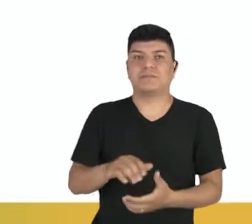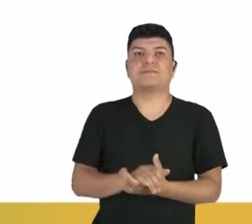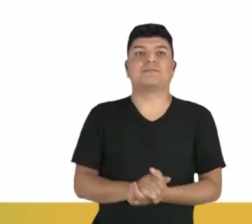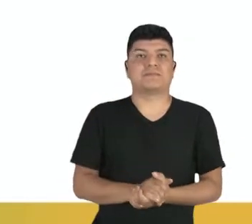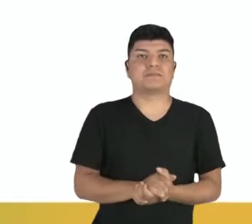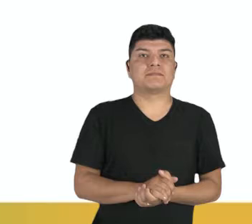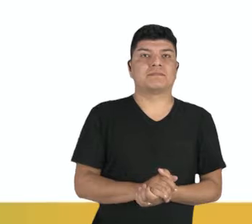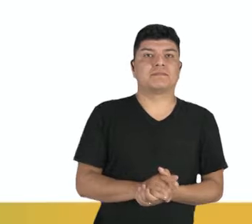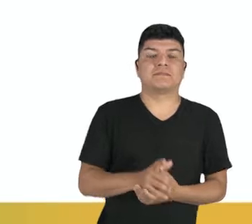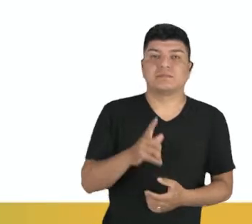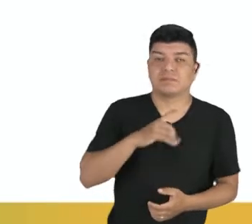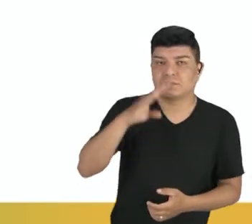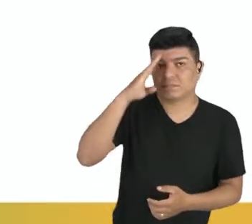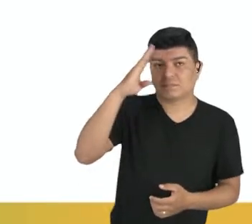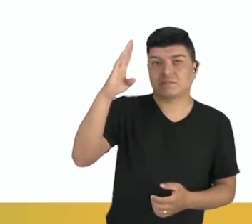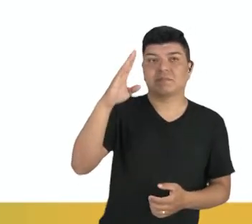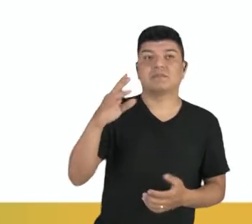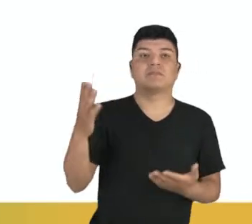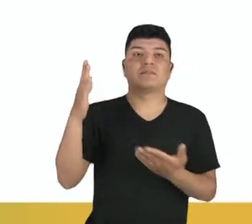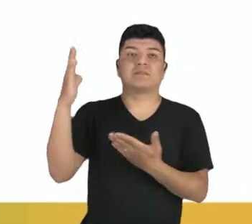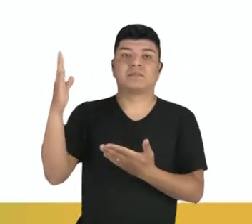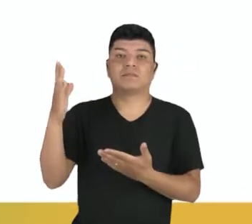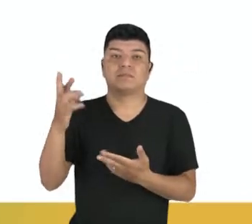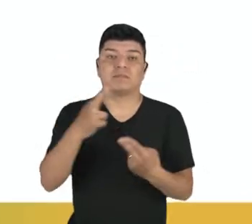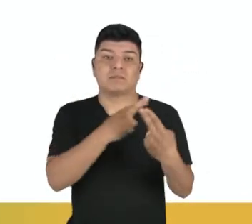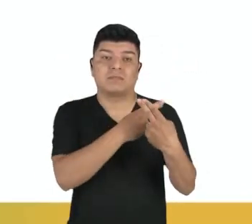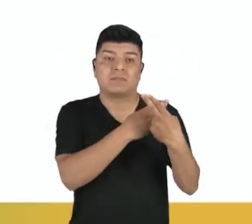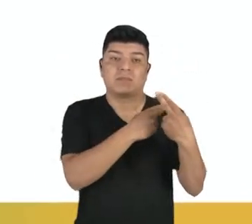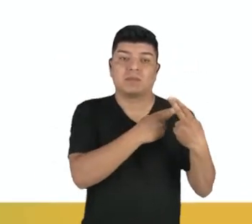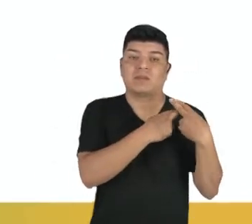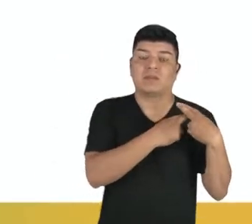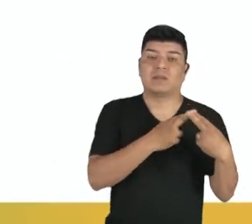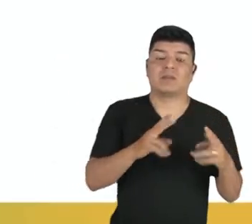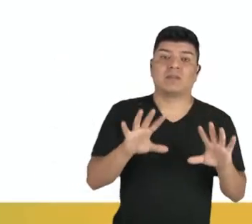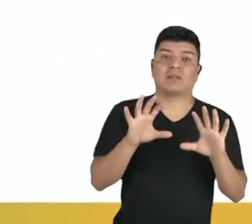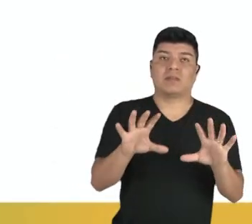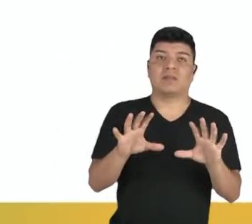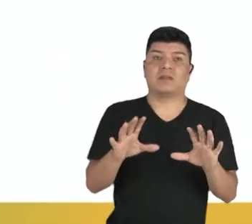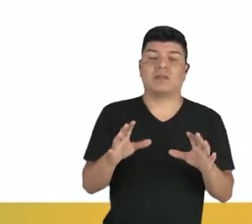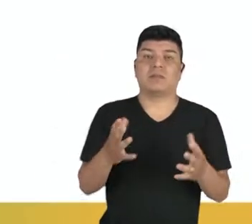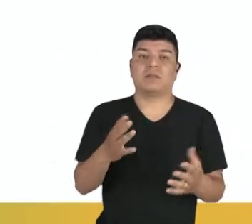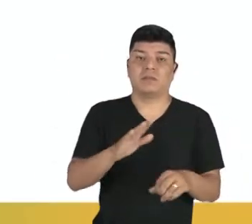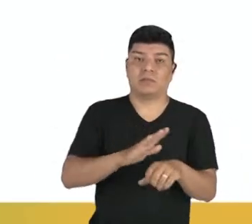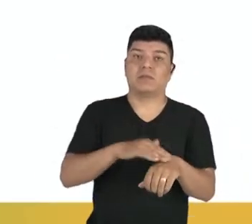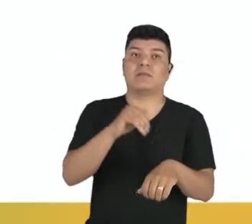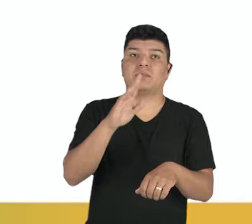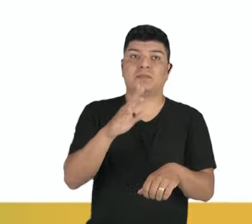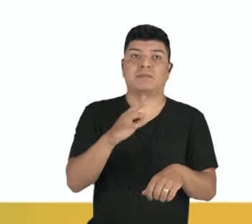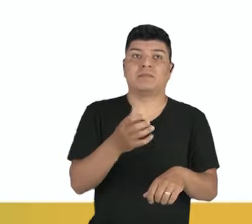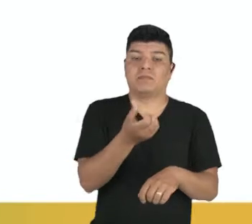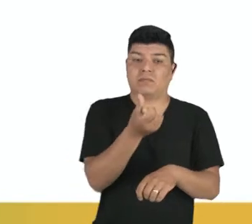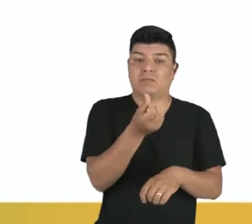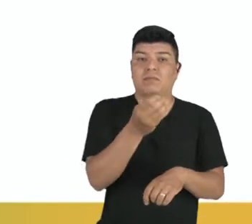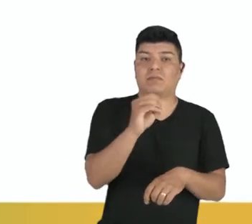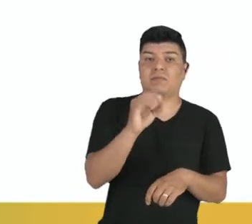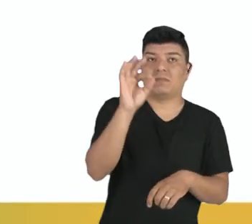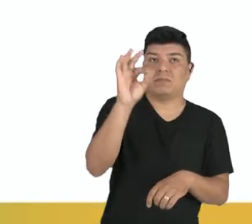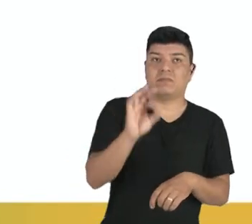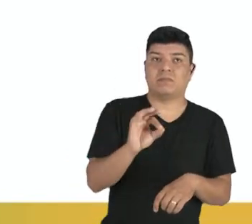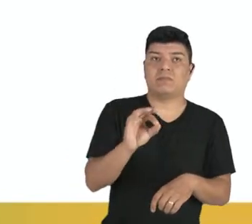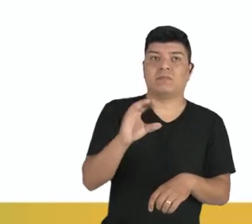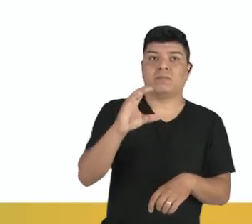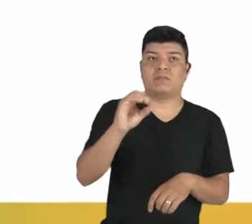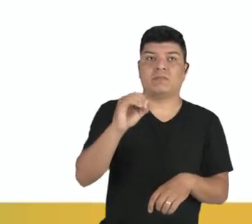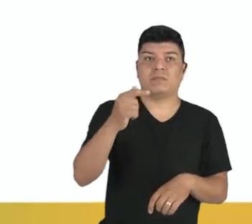Ok? Nós temos aí os principais gases que são responsáveis, aí mostrando nesse gráfico, nós temos aí 60% é o